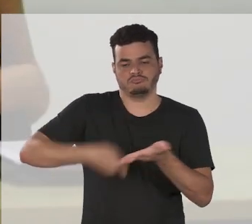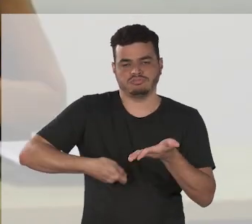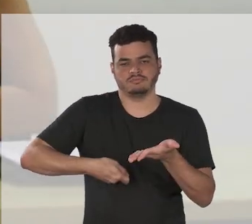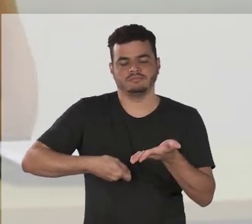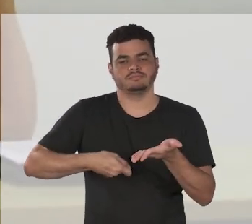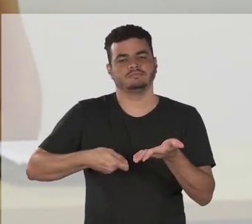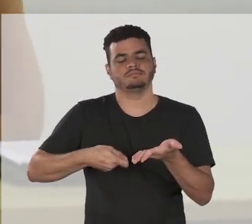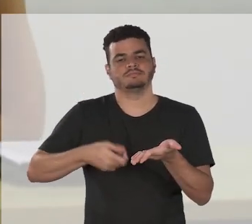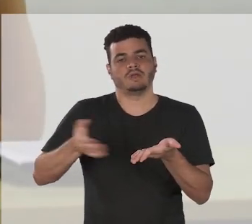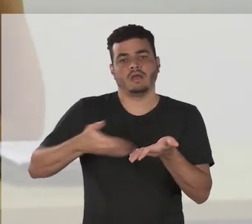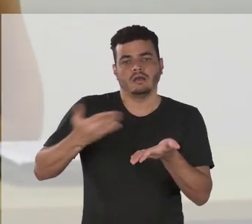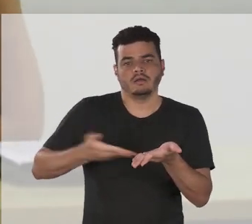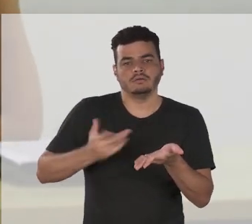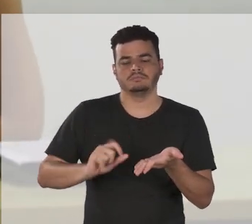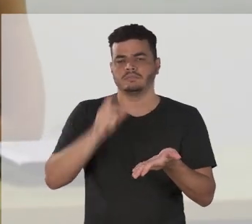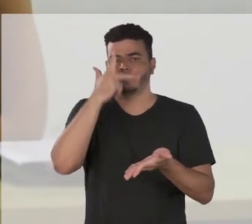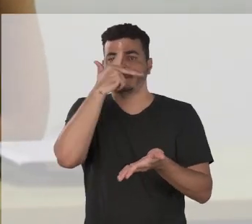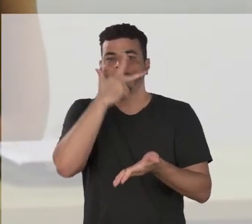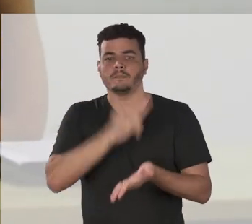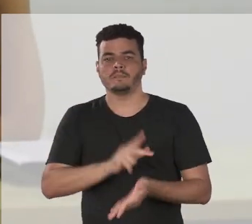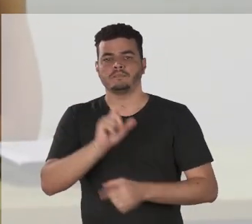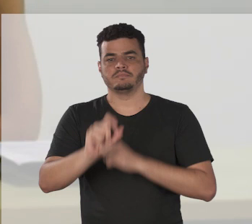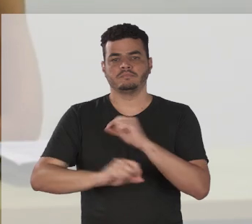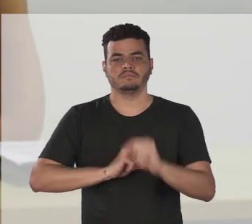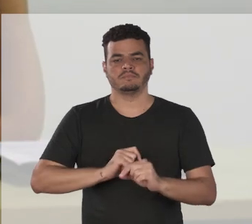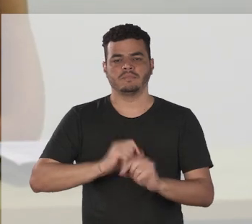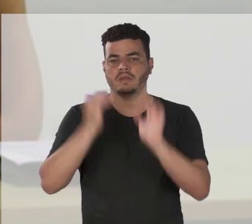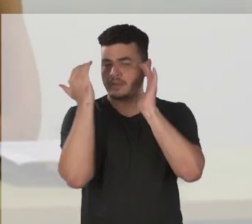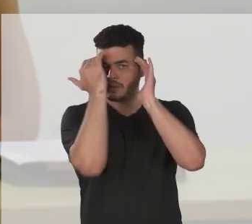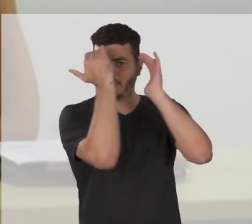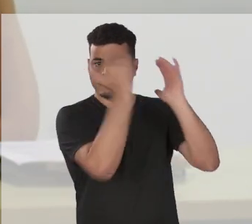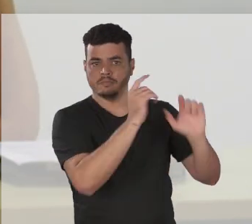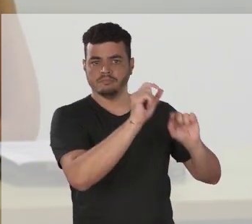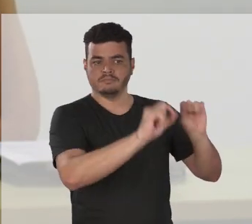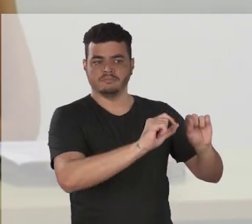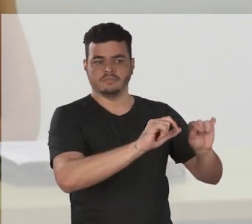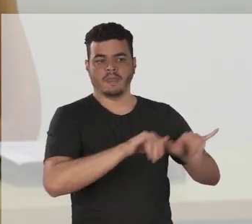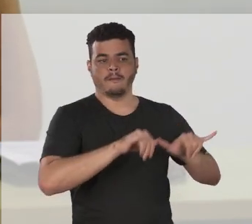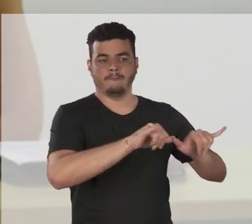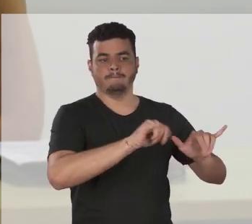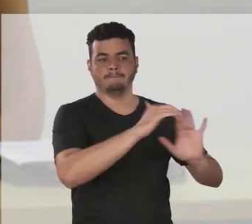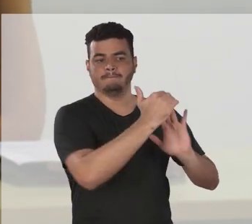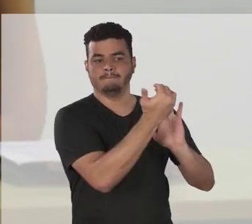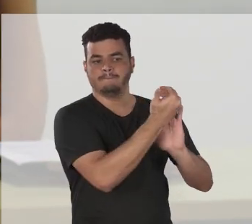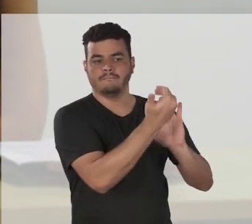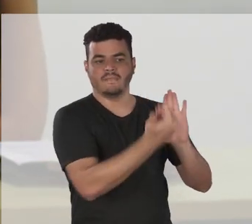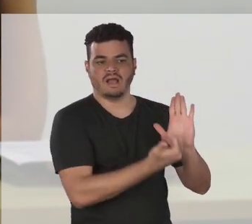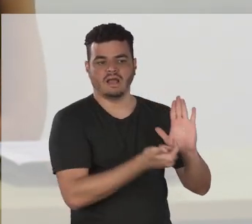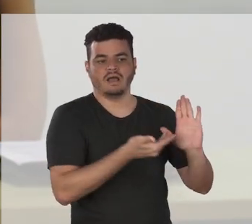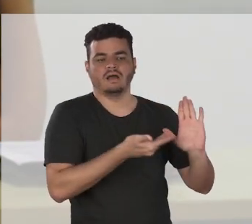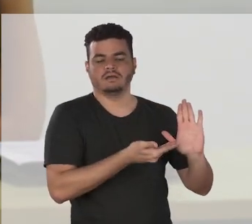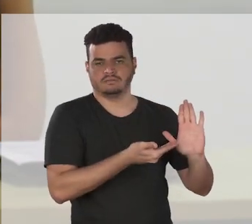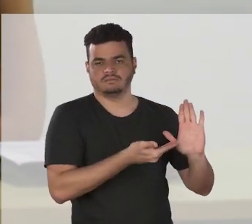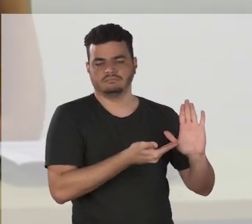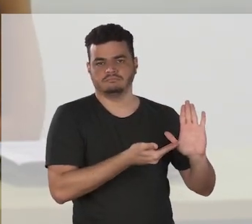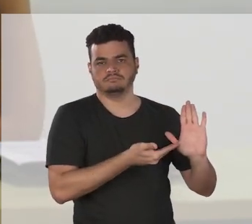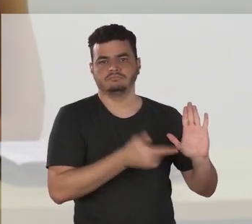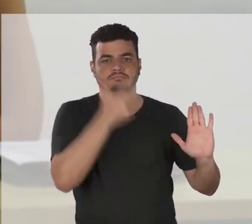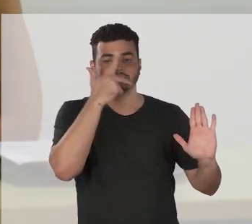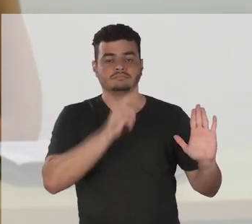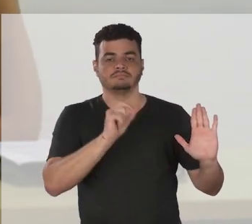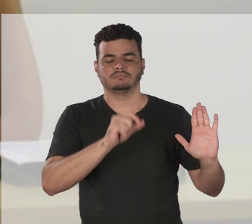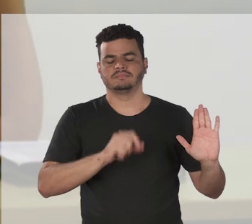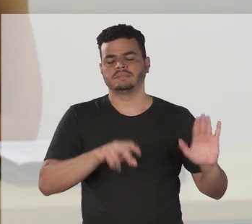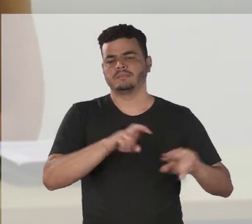que respondem às regras do mercado, e da indústria editorial. Então, por aí